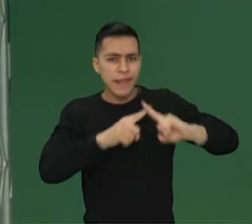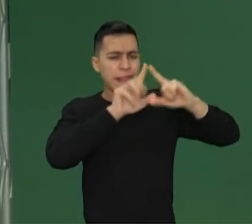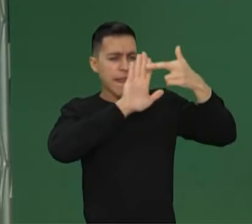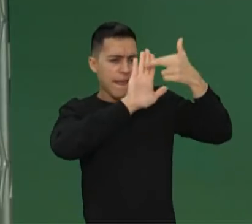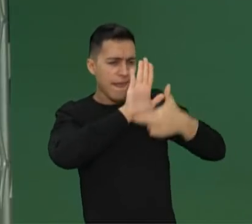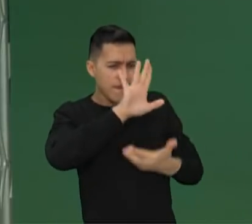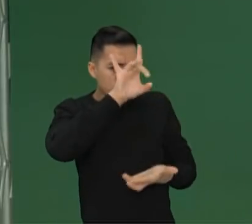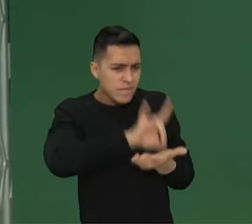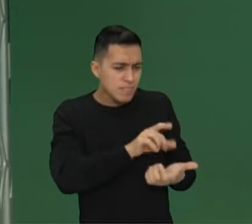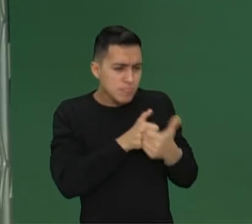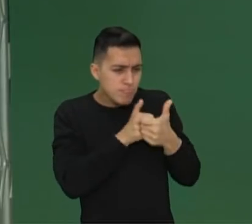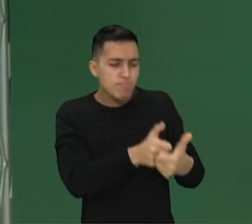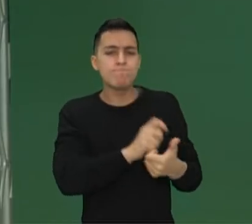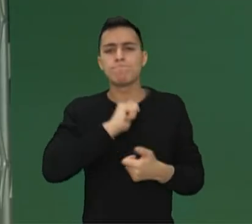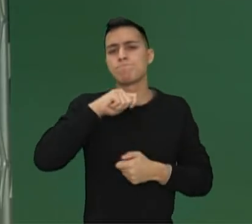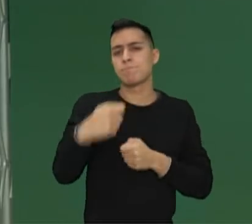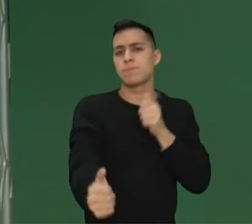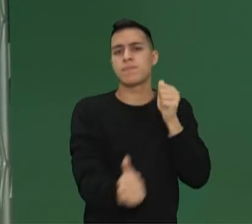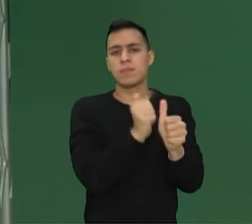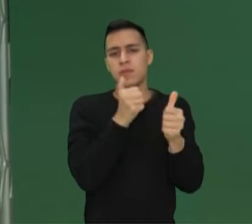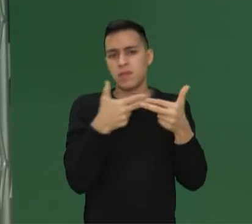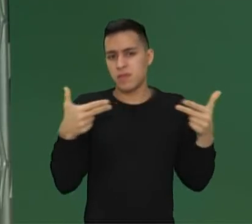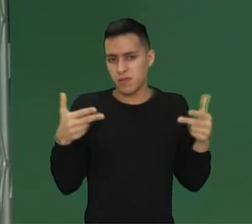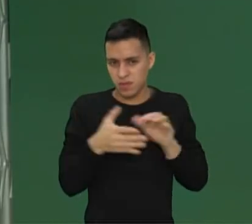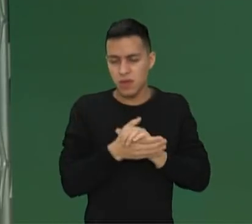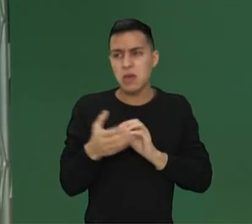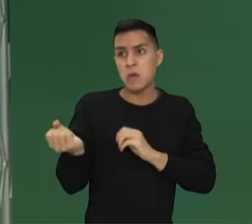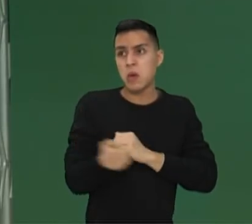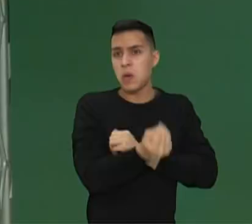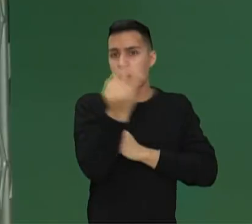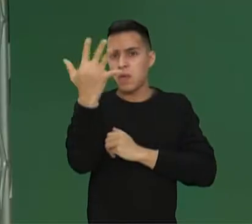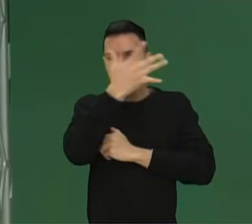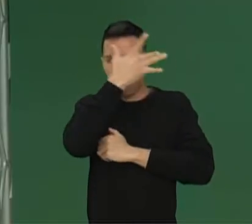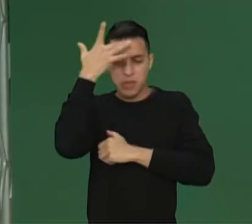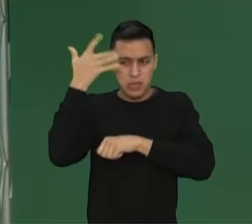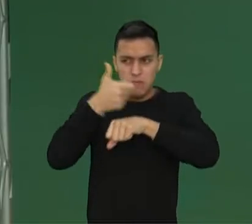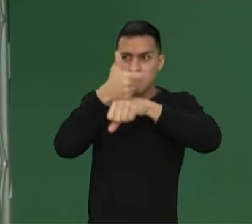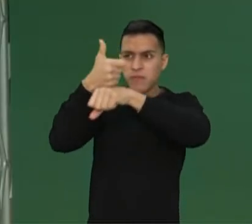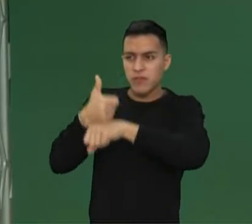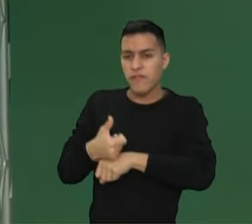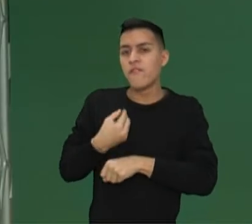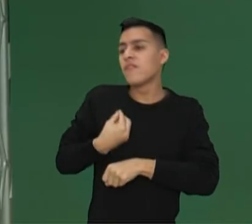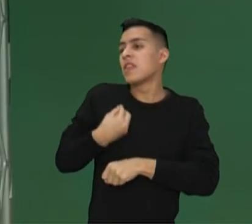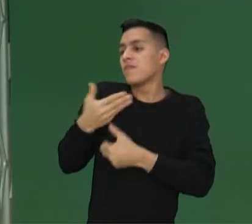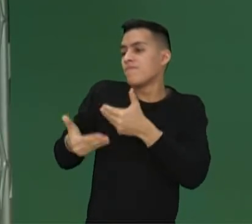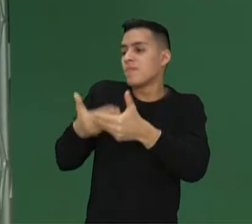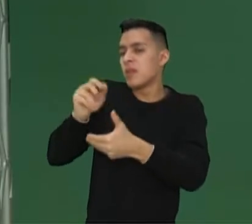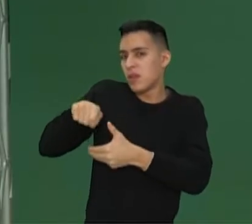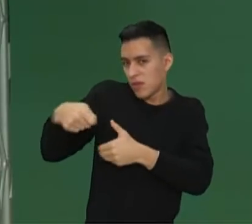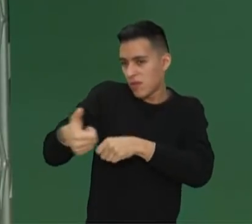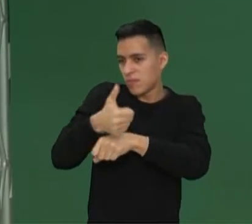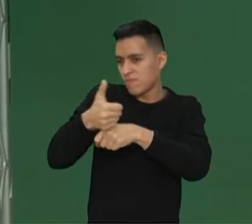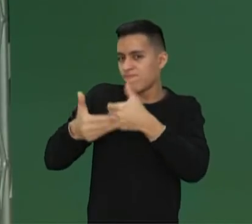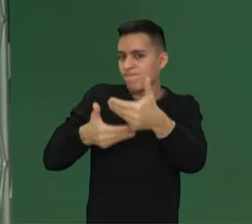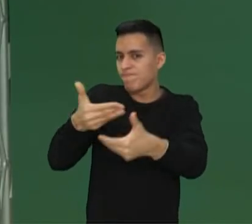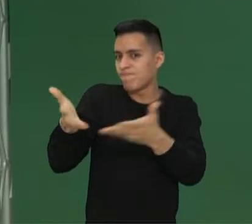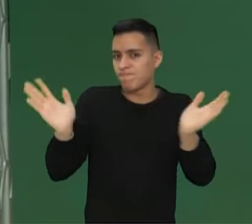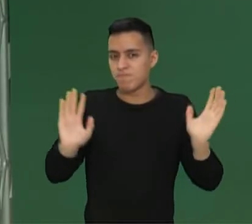regras oficiais, ele é um esporte. E muitos profissionais aí que vivem do xadrez, vocês não vão aprender ainda nas outras